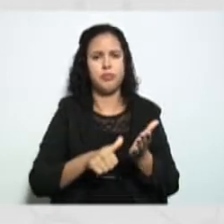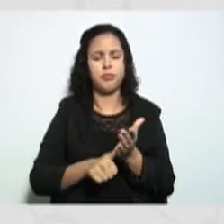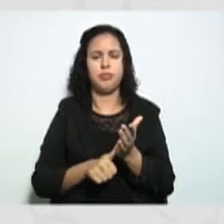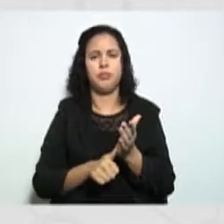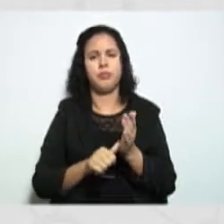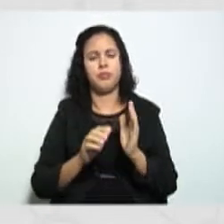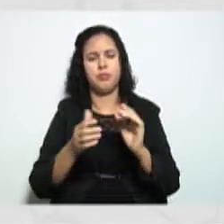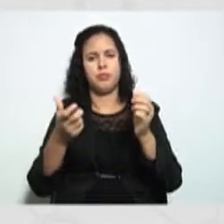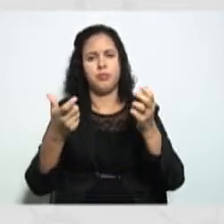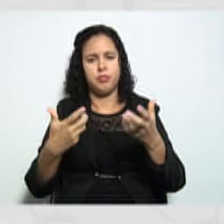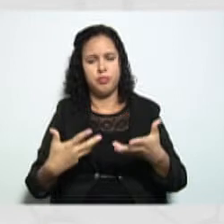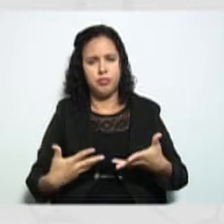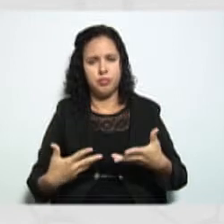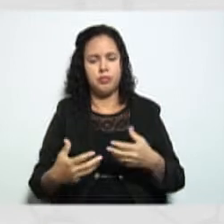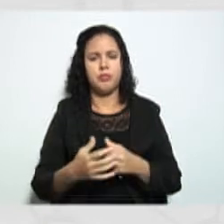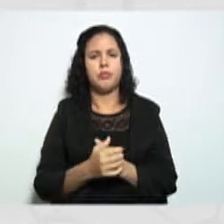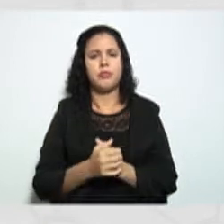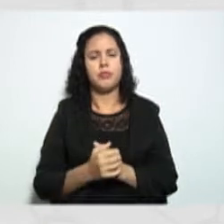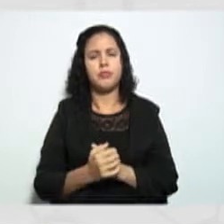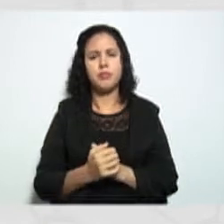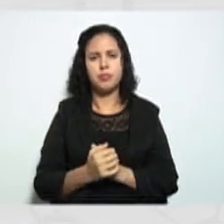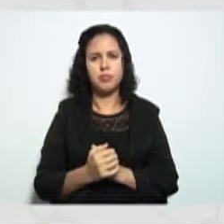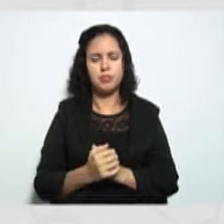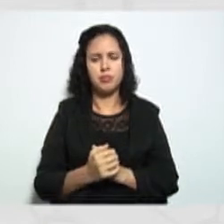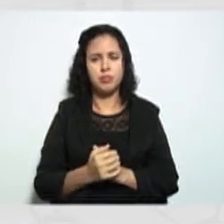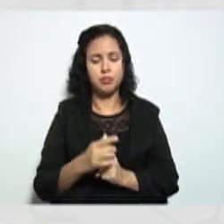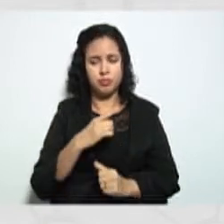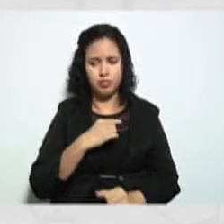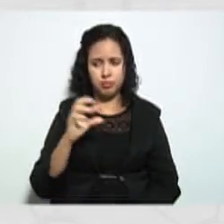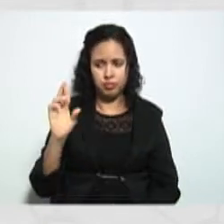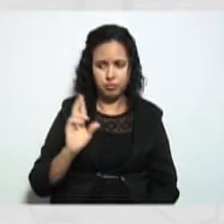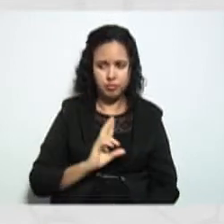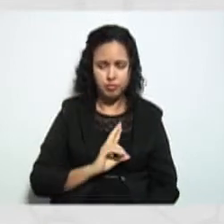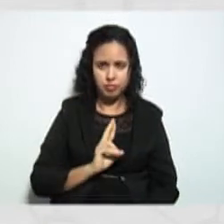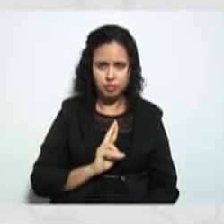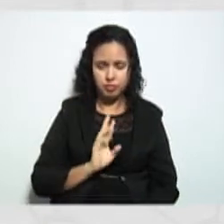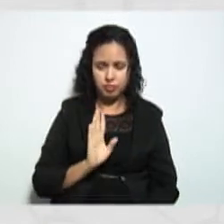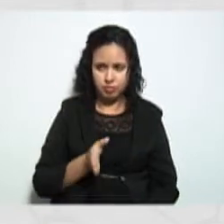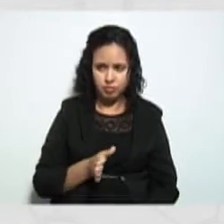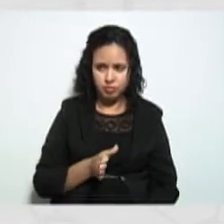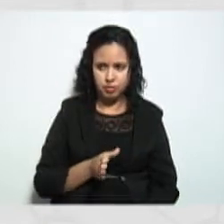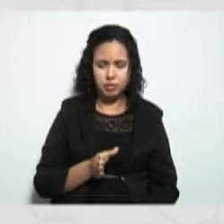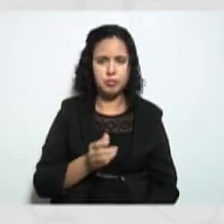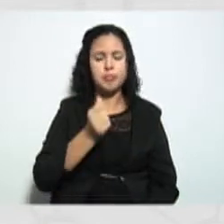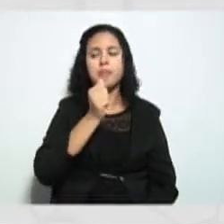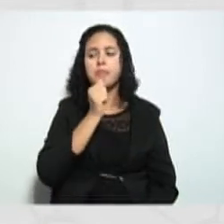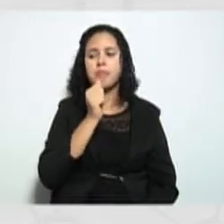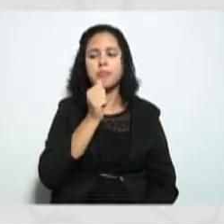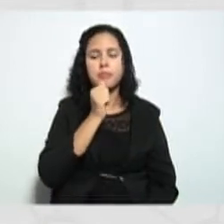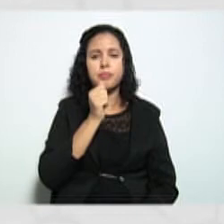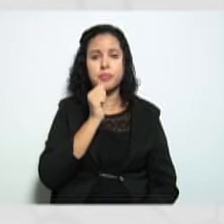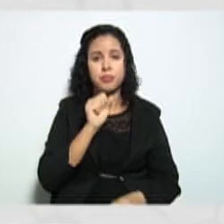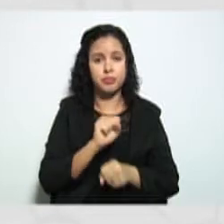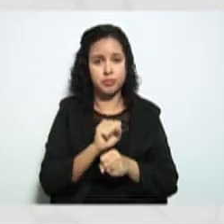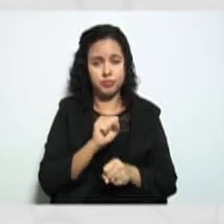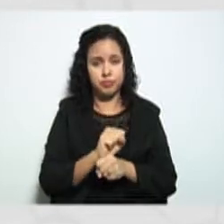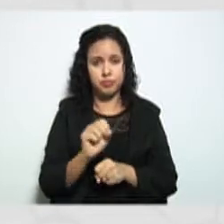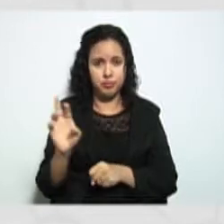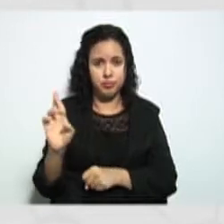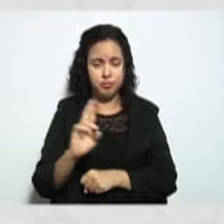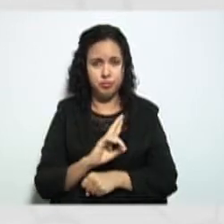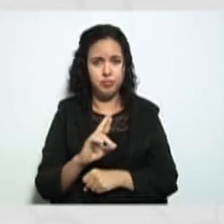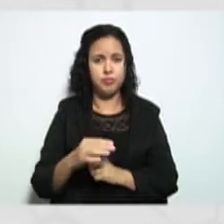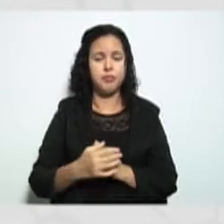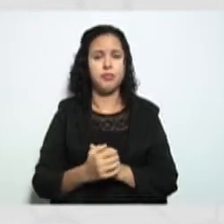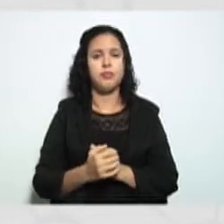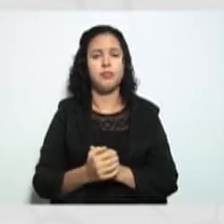da aula, né? Antes de começar a falar do ramo. A gente teve respostas já, professor? Ainda não. Gente, estamos aguardando as respostas. Por favor, mandem,